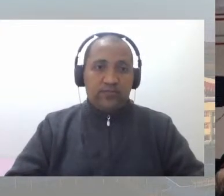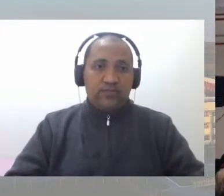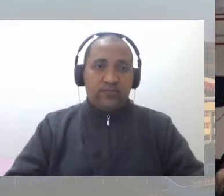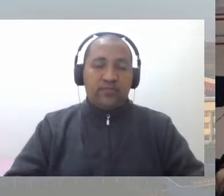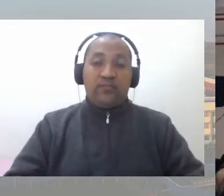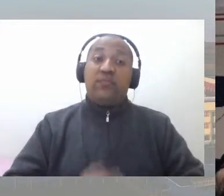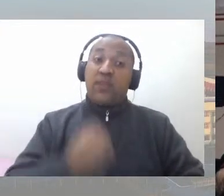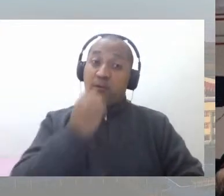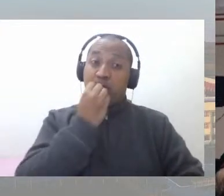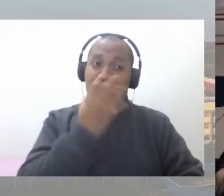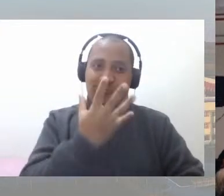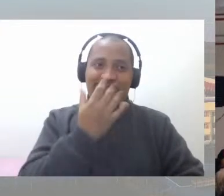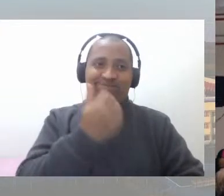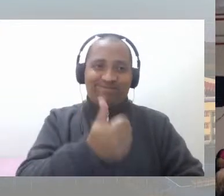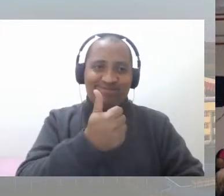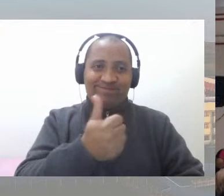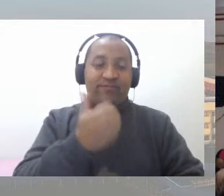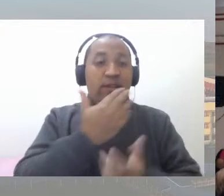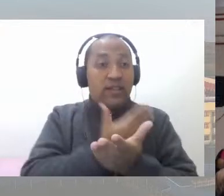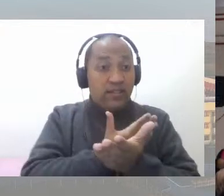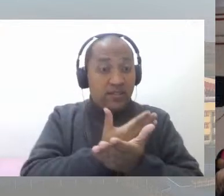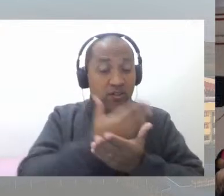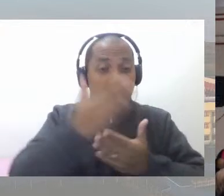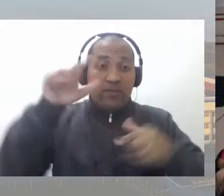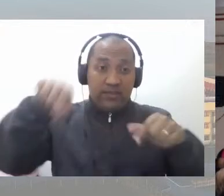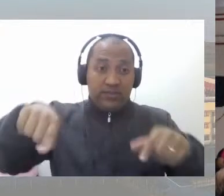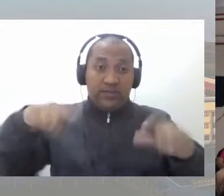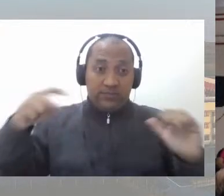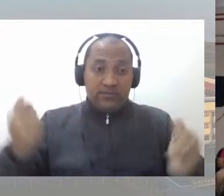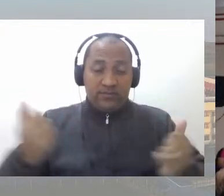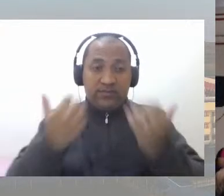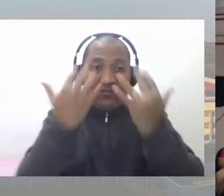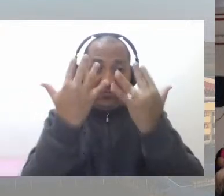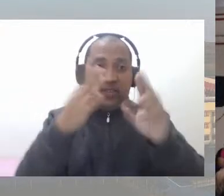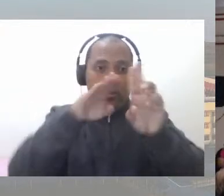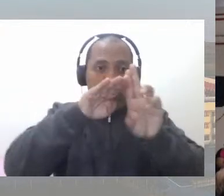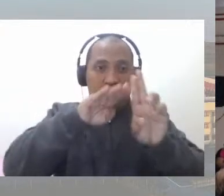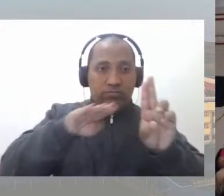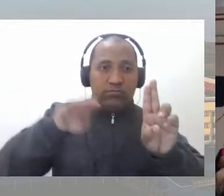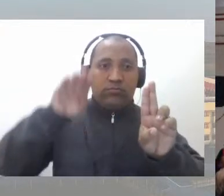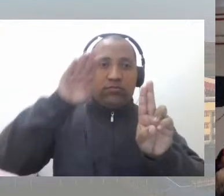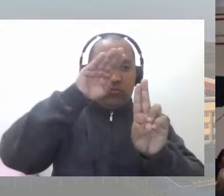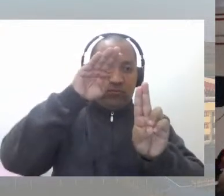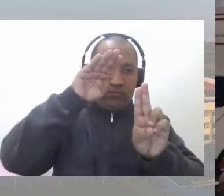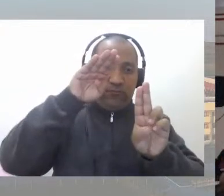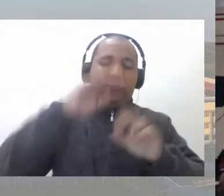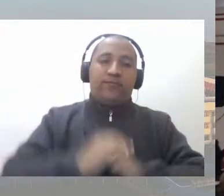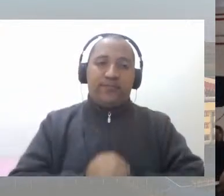Bom, pessoal, então, dando início à 111ª reunião ordinária do Conselho Universitário,